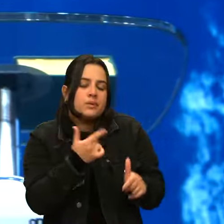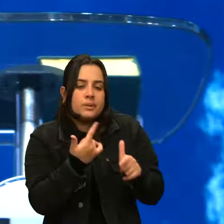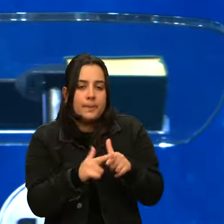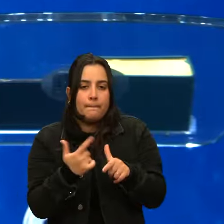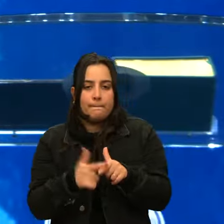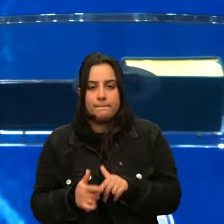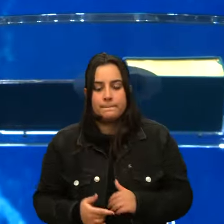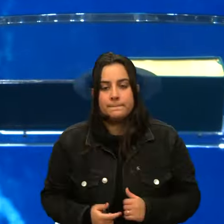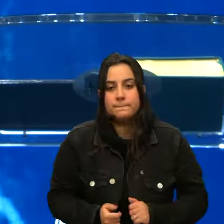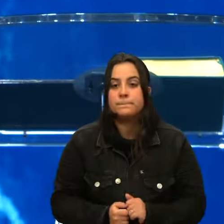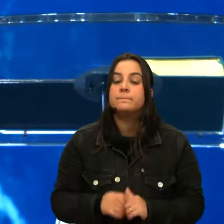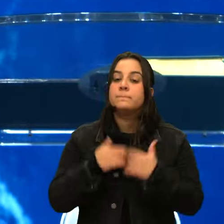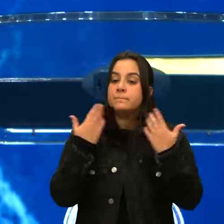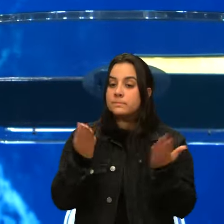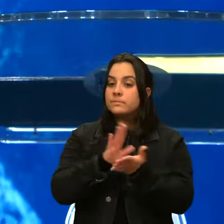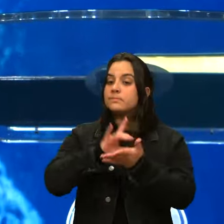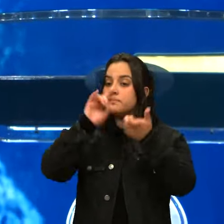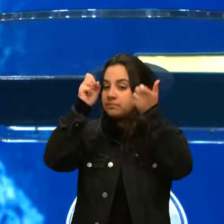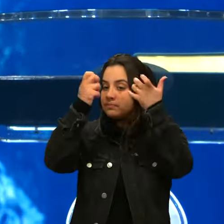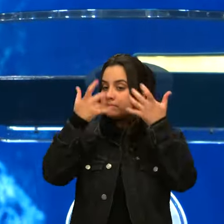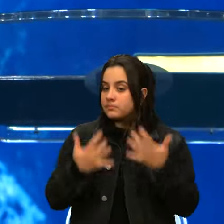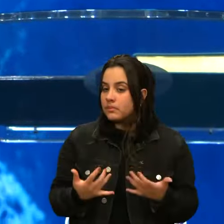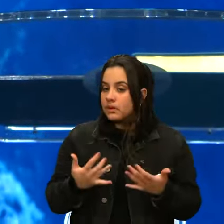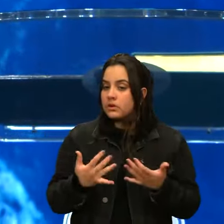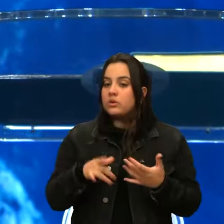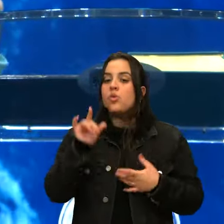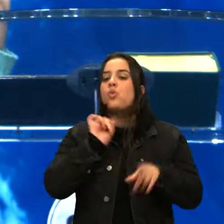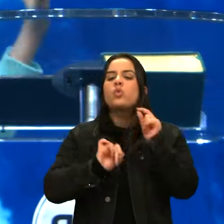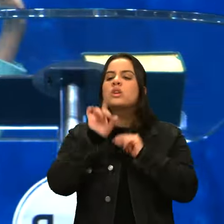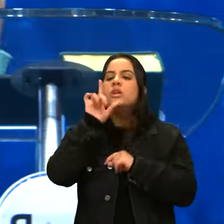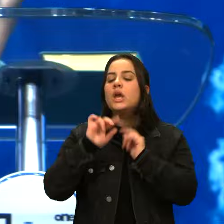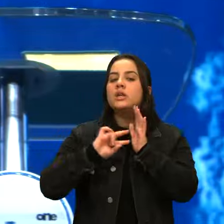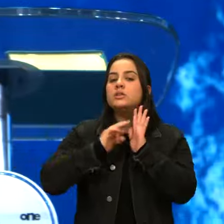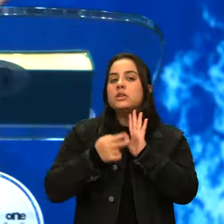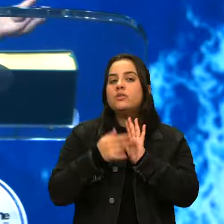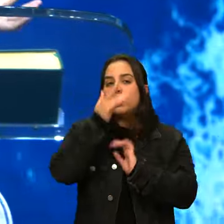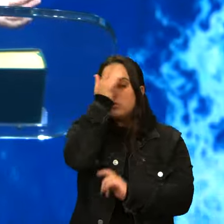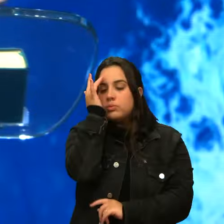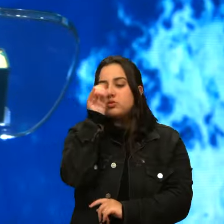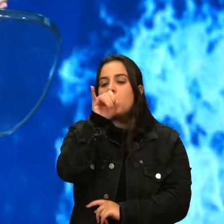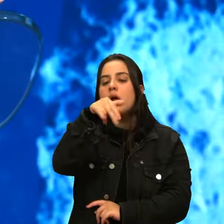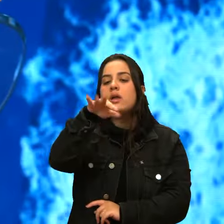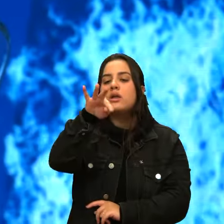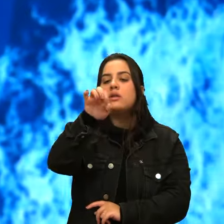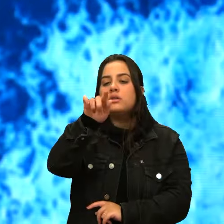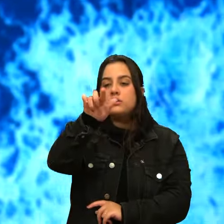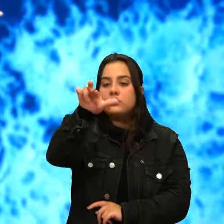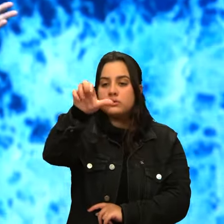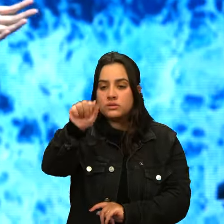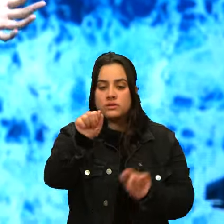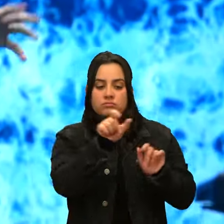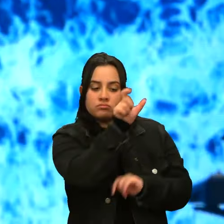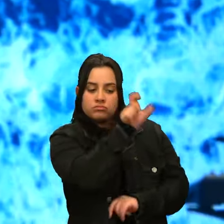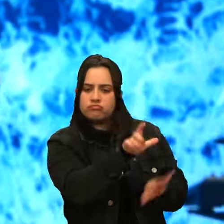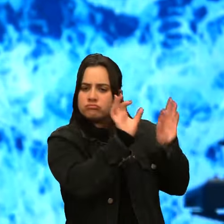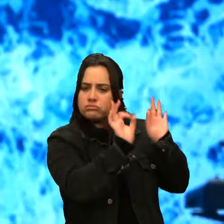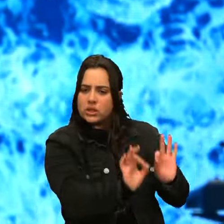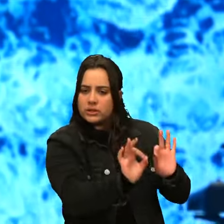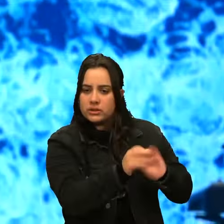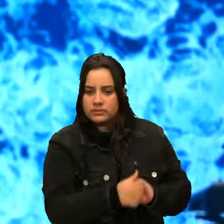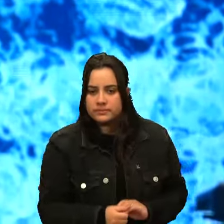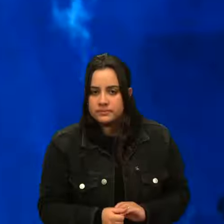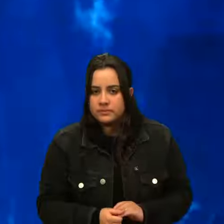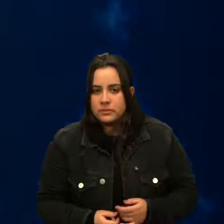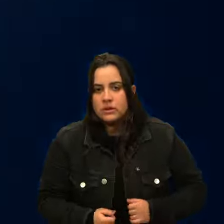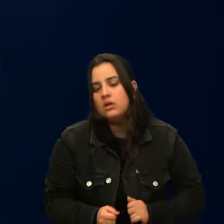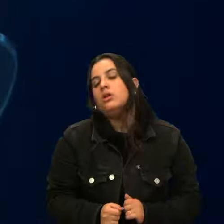fala o que é ser uma pessoa íntegra. A Bíblia fala que para nós vivermos com o Senhor, nós precisamos ser íntegros. E por